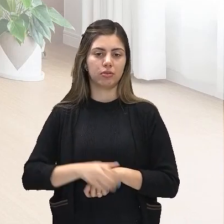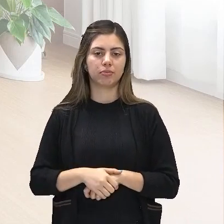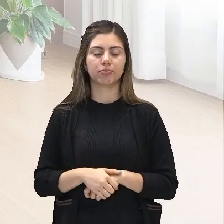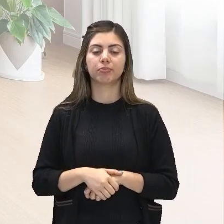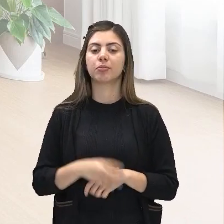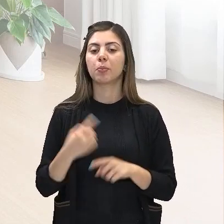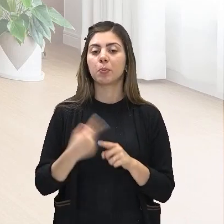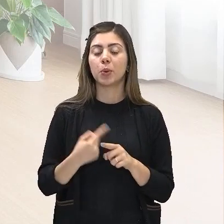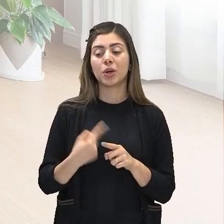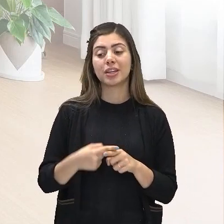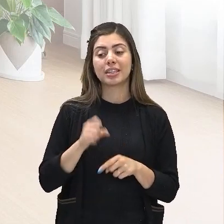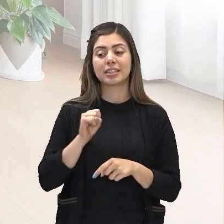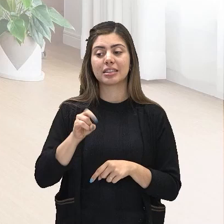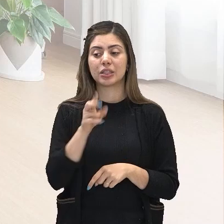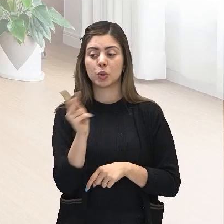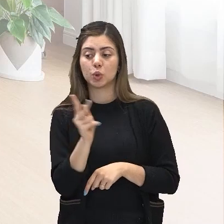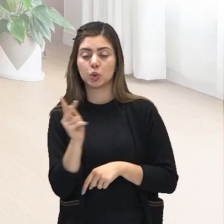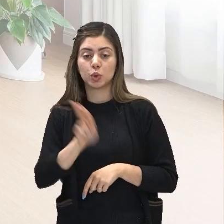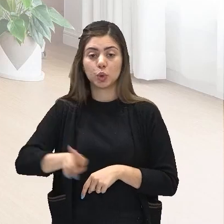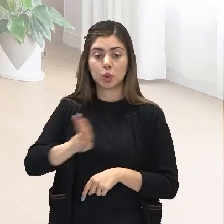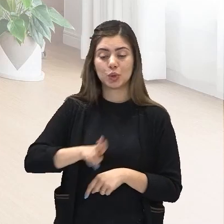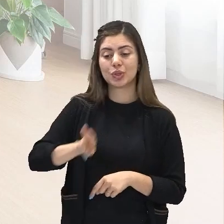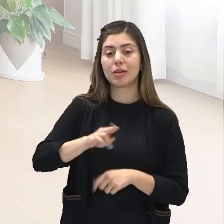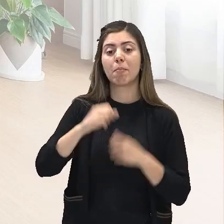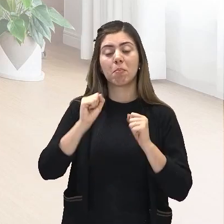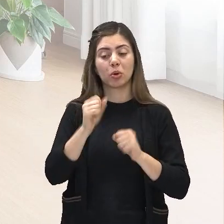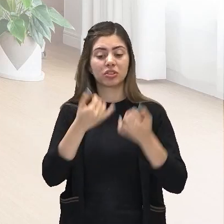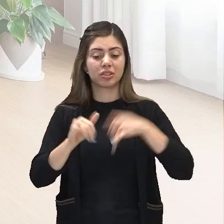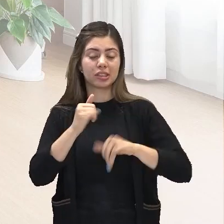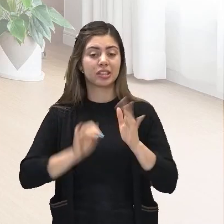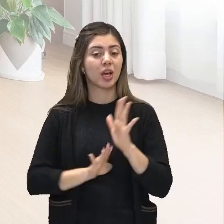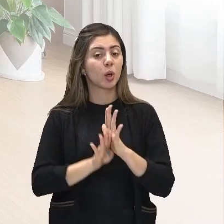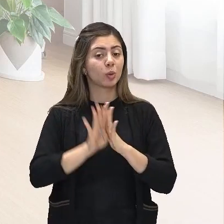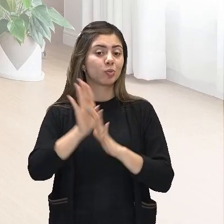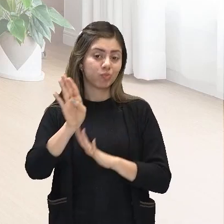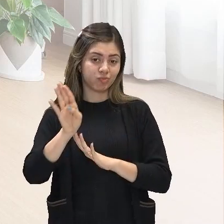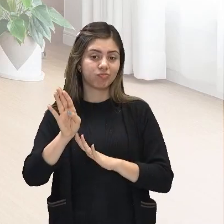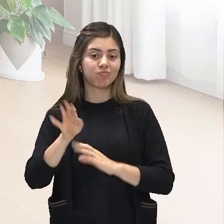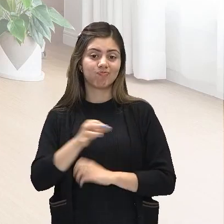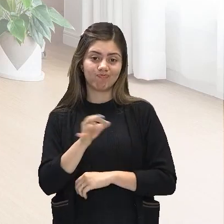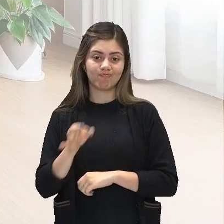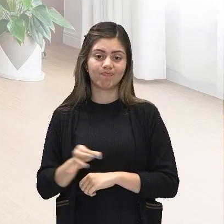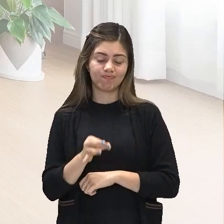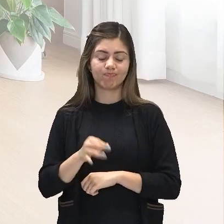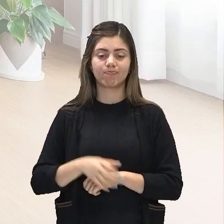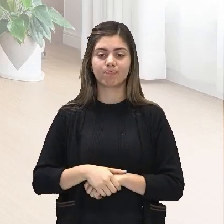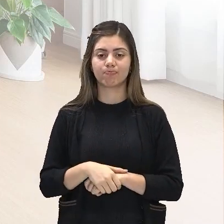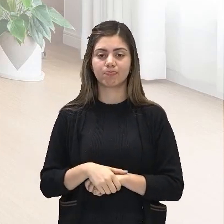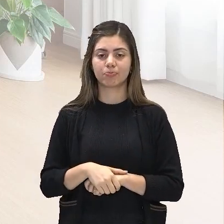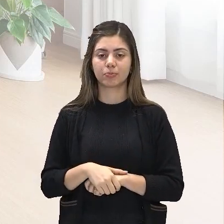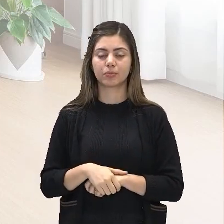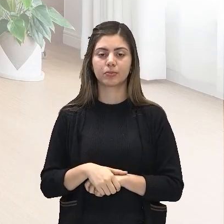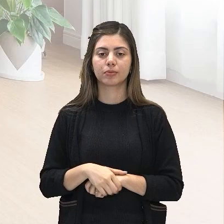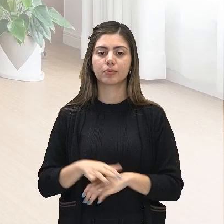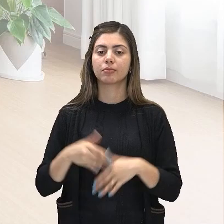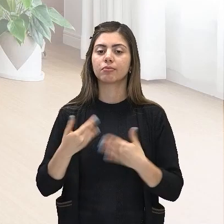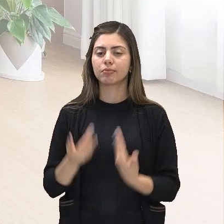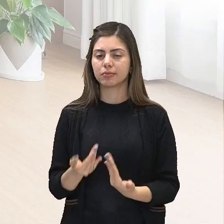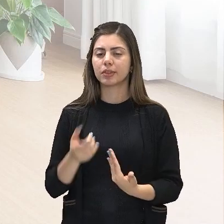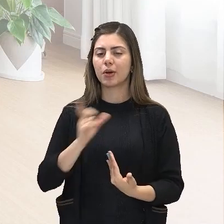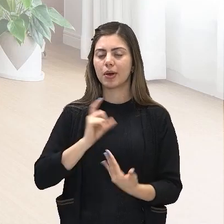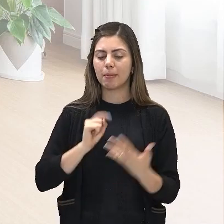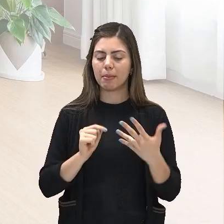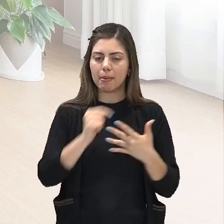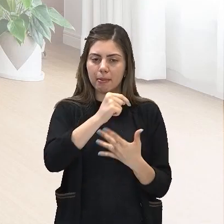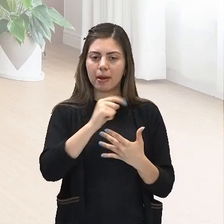o consumo de energia ali vai aumentar. O ventilador também tem um consumo aí considerável de energia. Então, são pontos aí que a